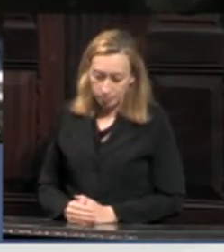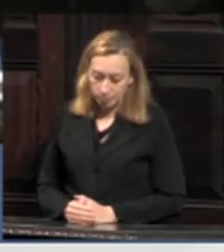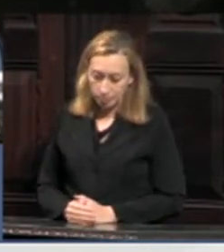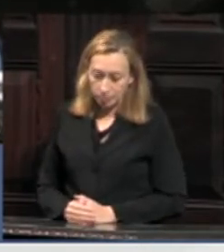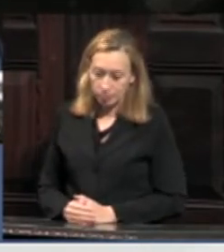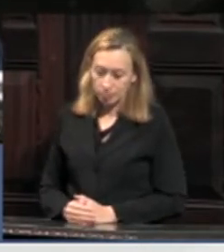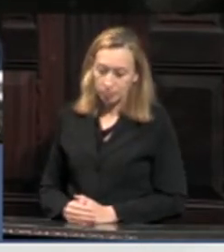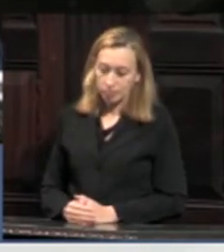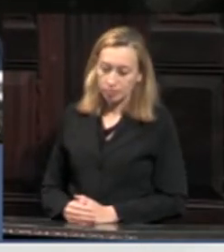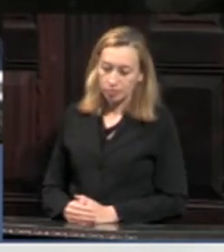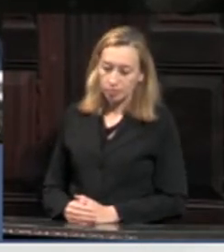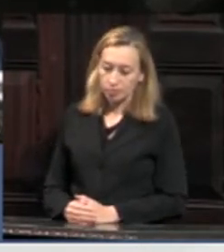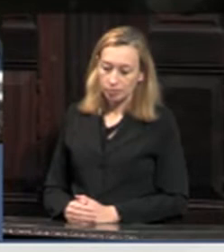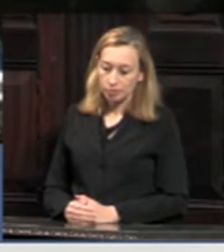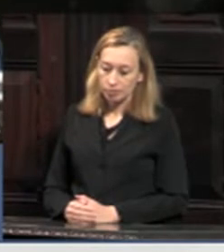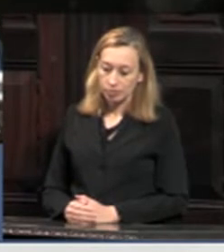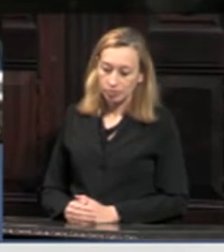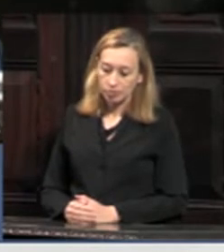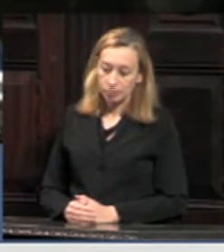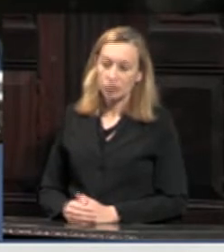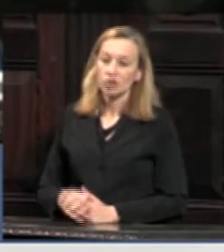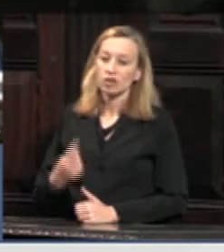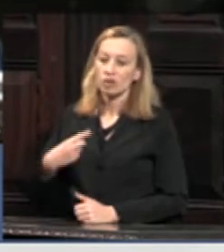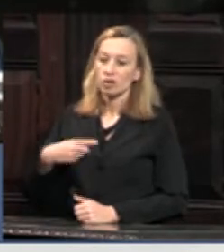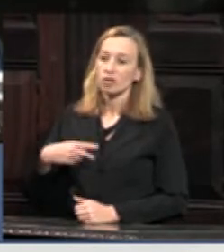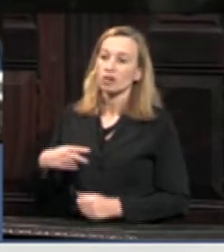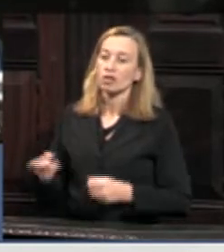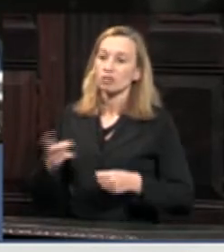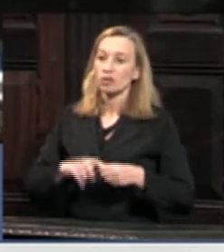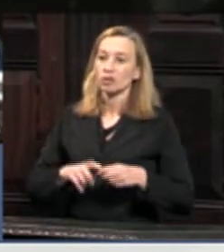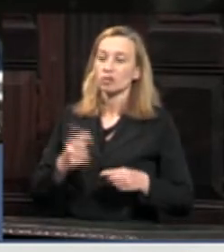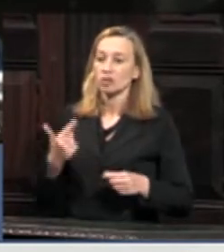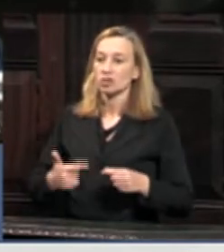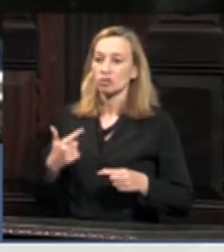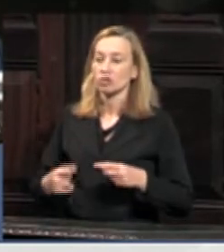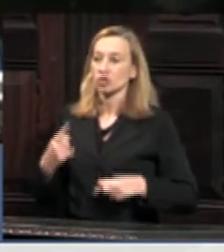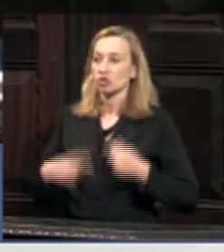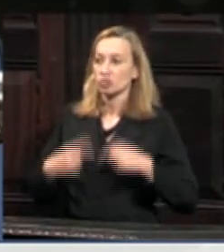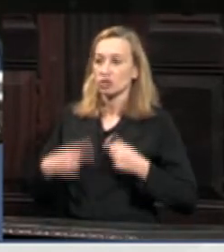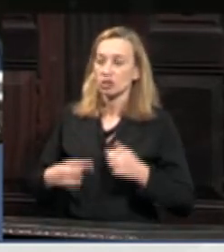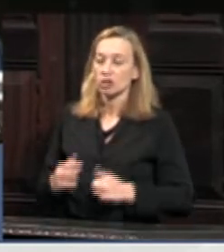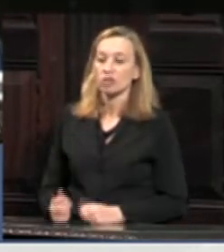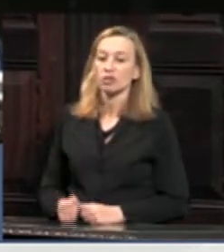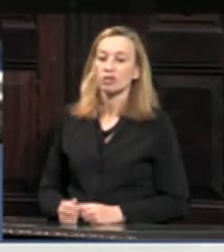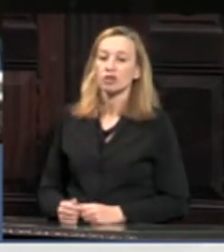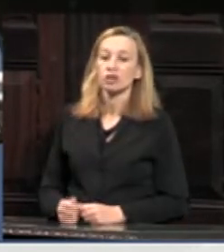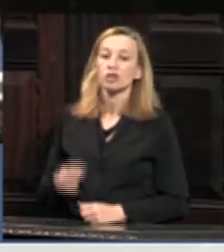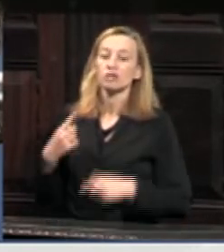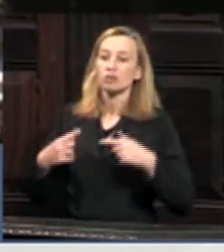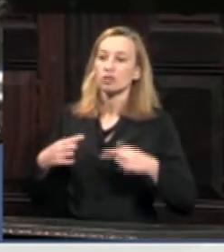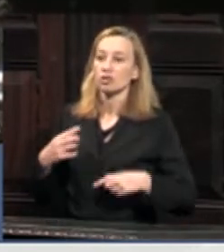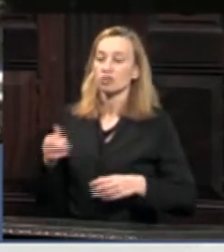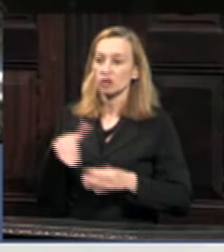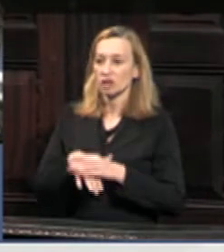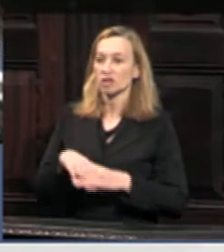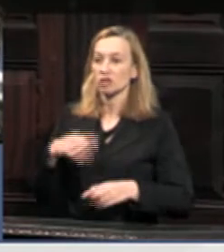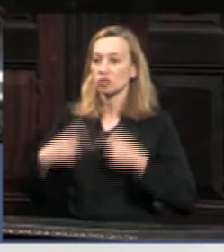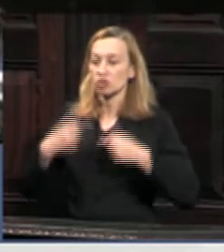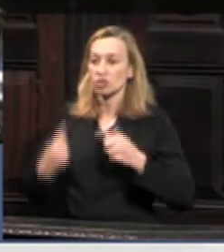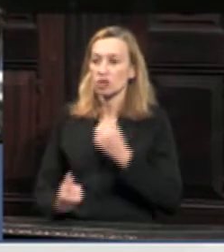a redação do vencido para a segunda discussão. Em votação, discussão única. Indicação